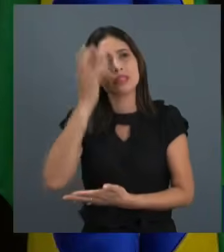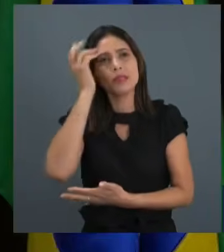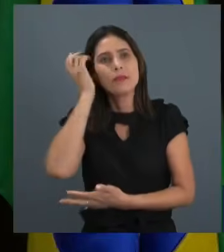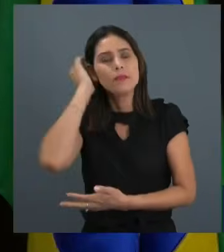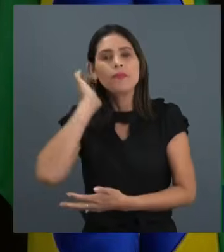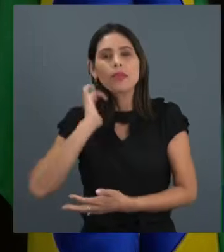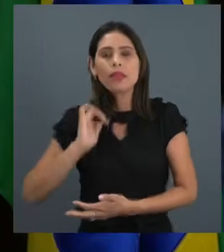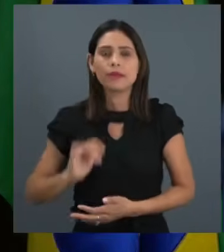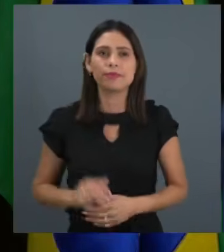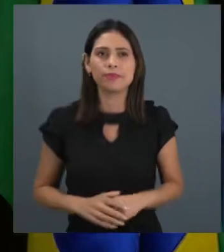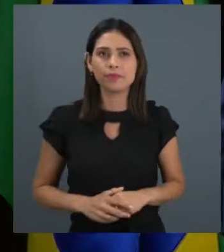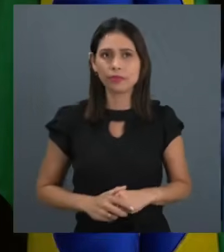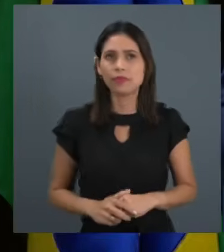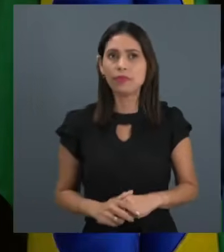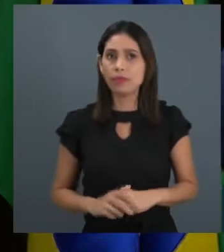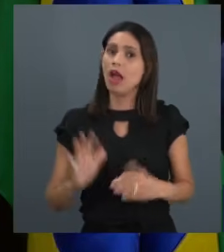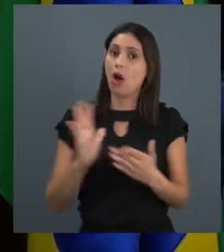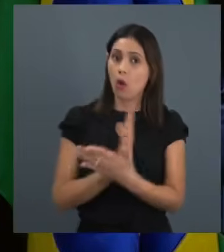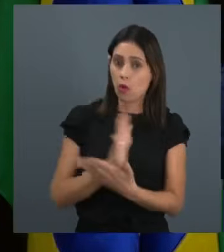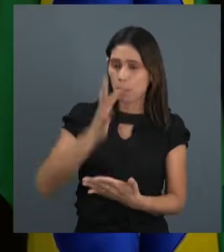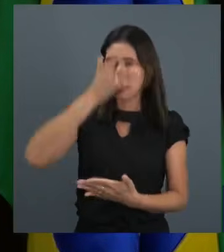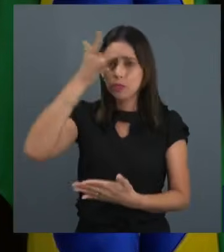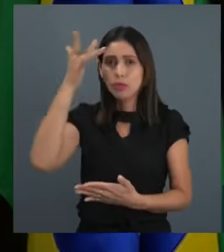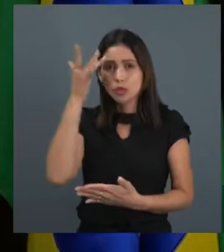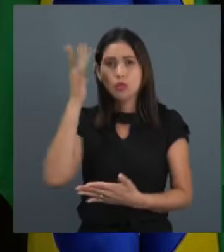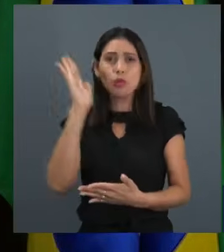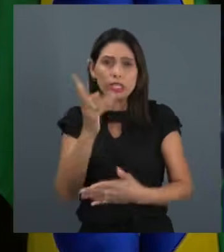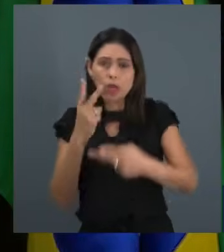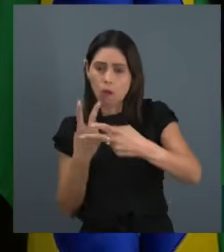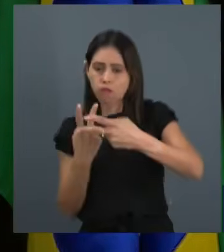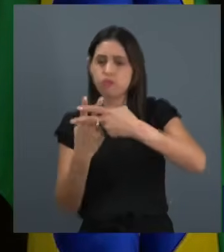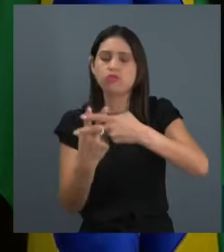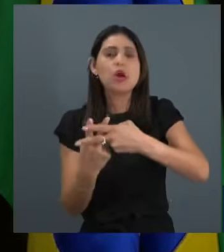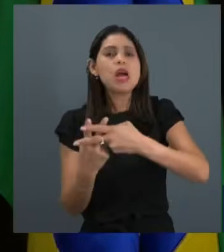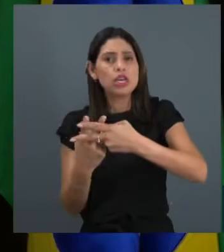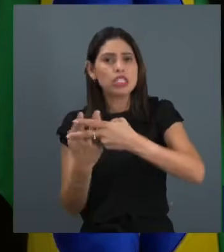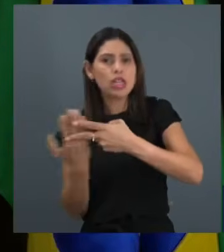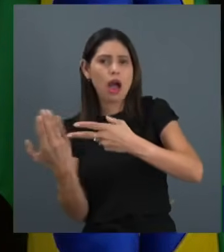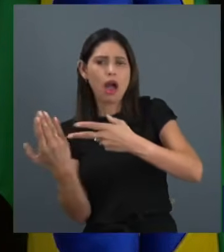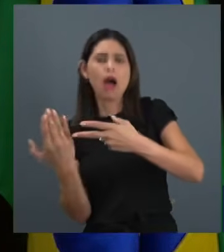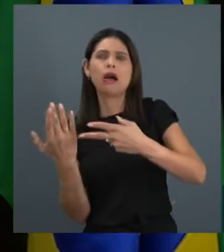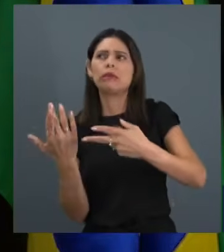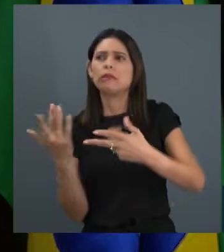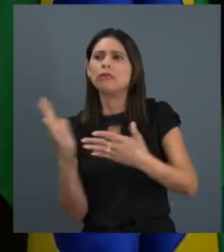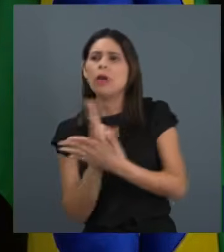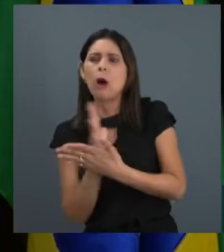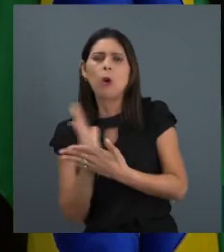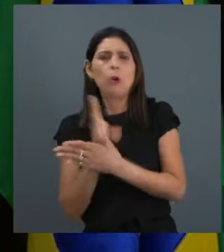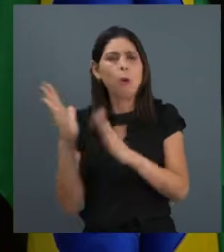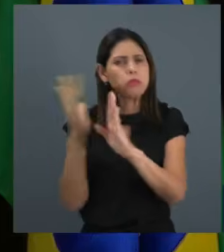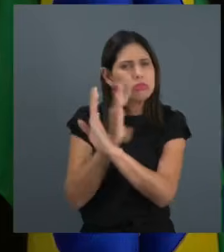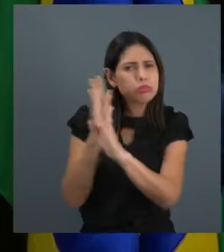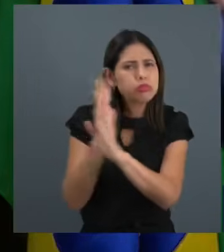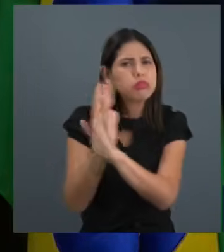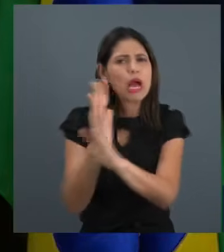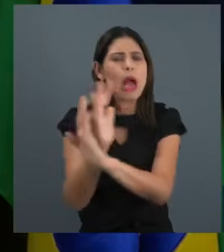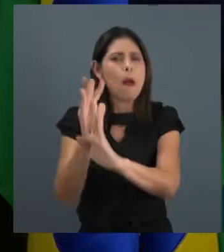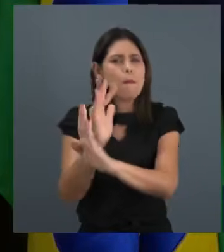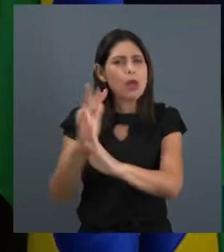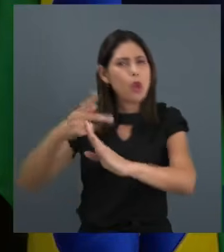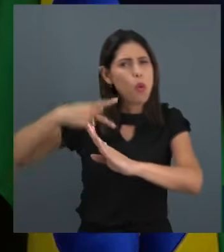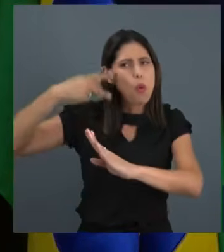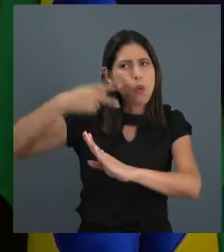Exilados, pessoas até asiladas, que já conseguiram asilo, que estão sendo perseguidos pelo governo Lula, que